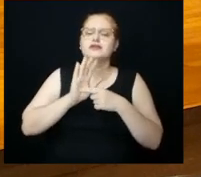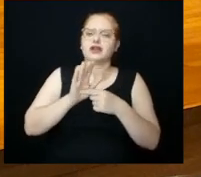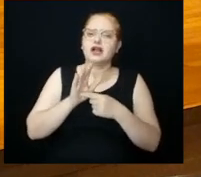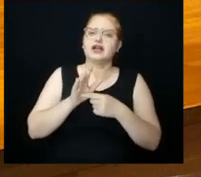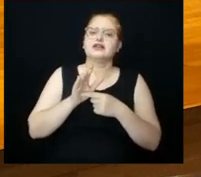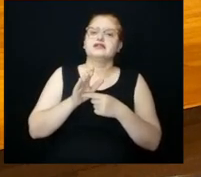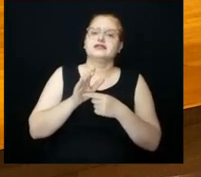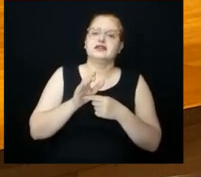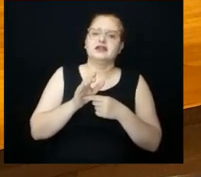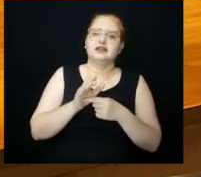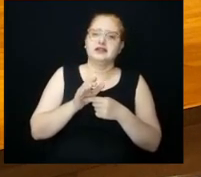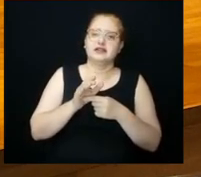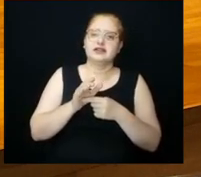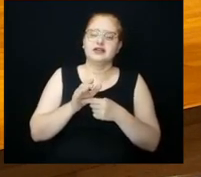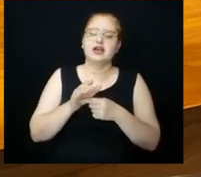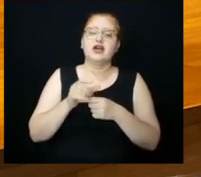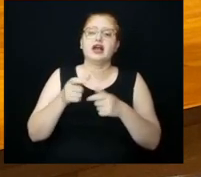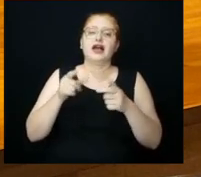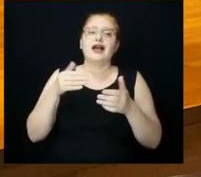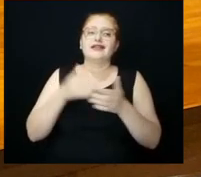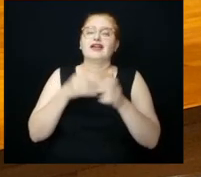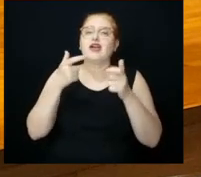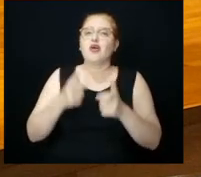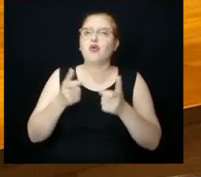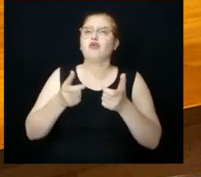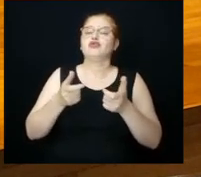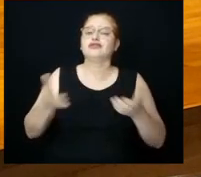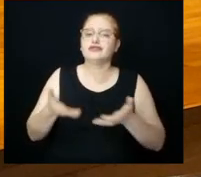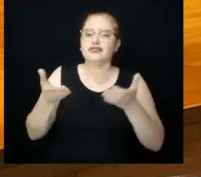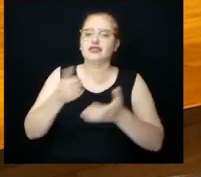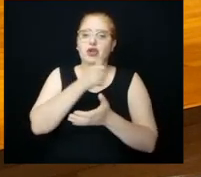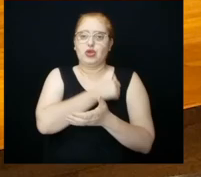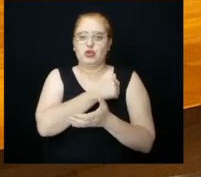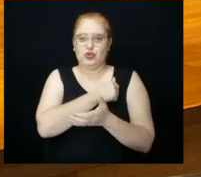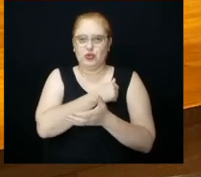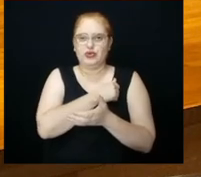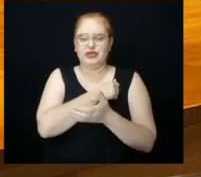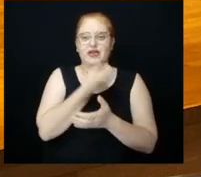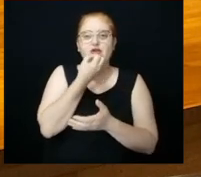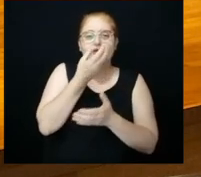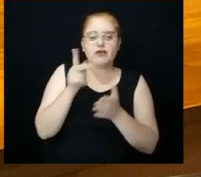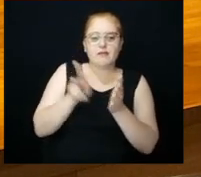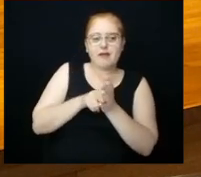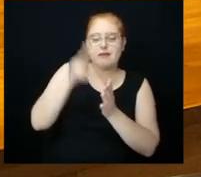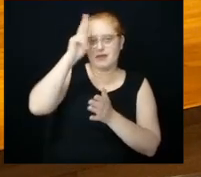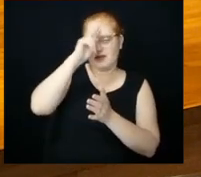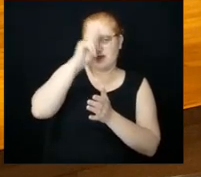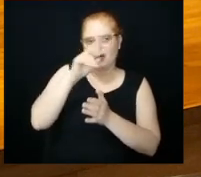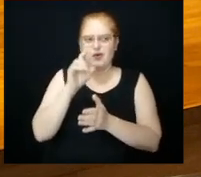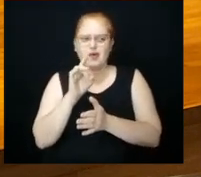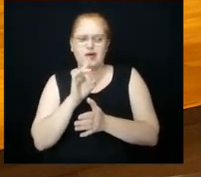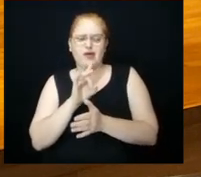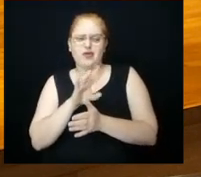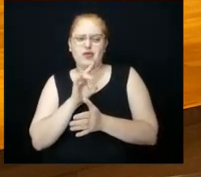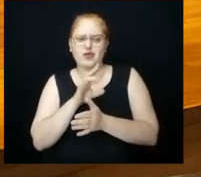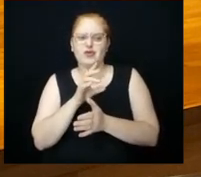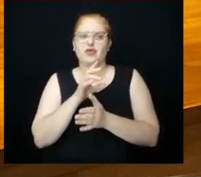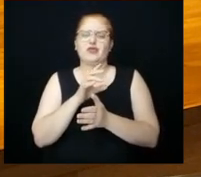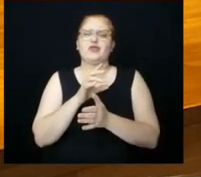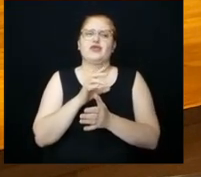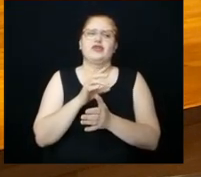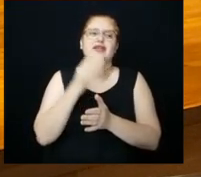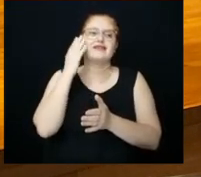coloca o aluno como aquela pessoa que vai contar a sua própria história, né, e não só trazer